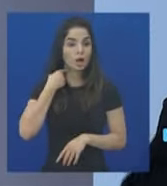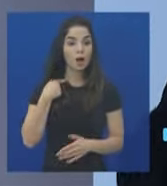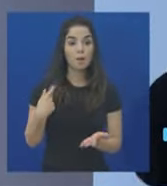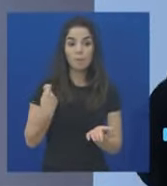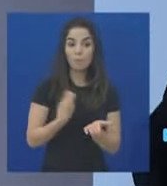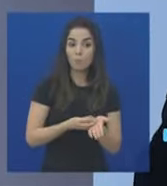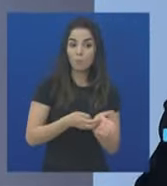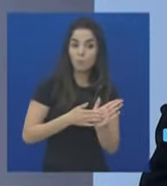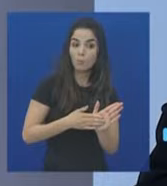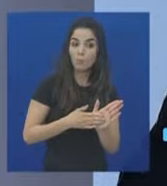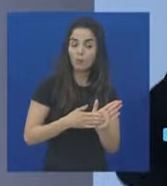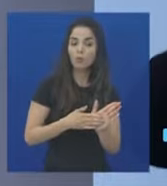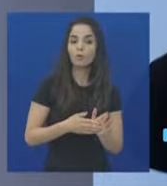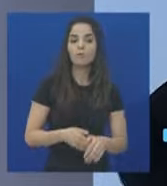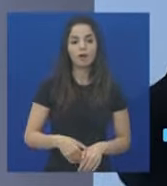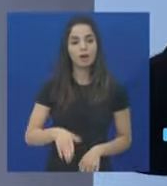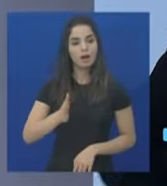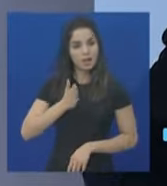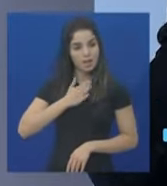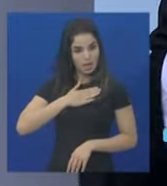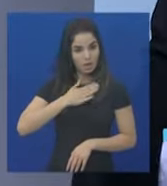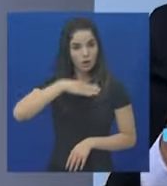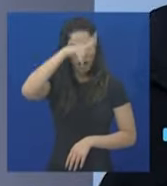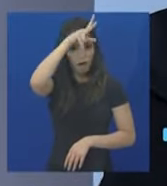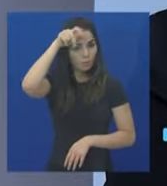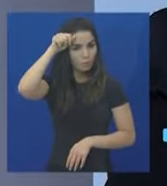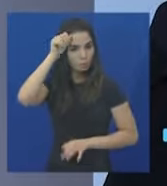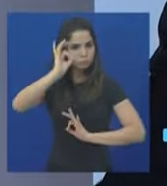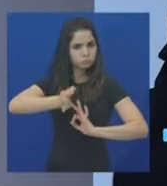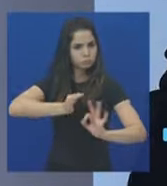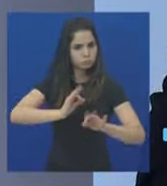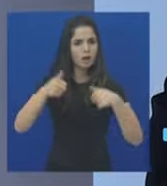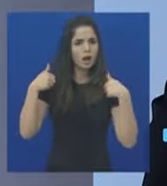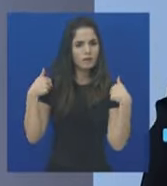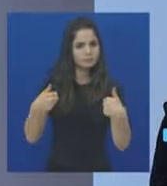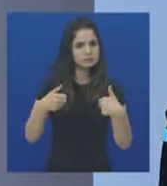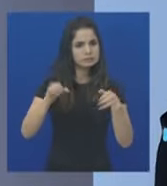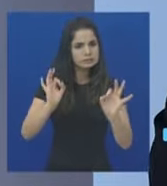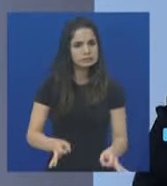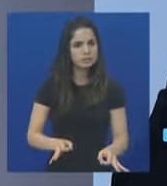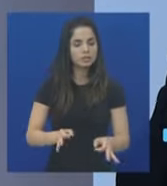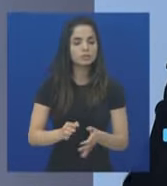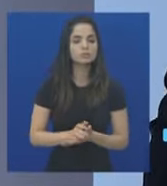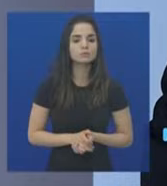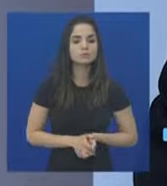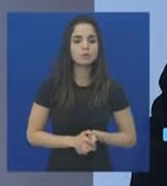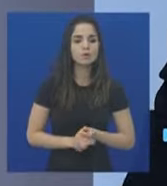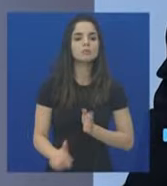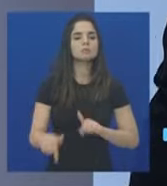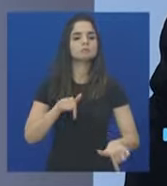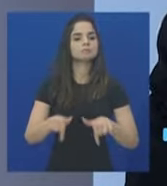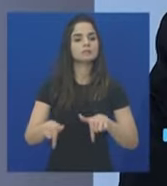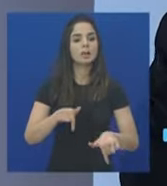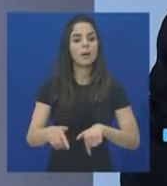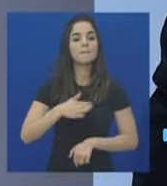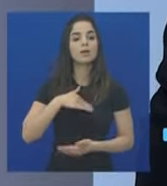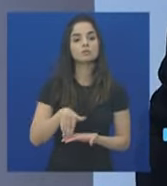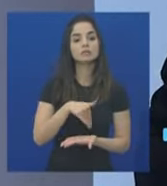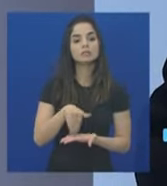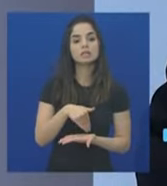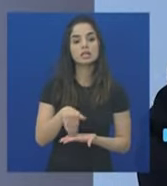deixei a prefeitura adimplente. E isso graças a um trabalho exemplar do meu secretário de